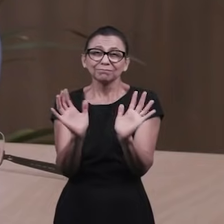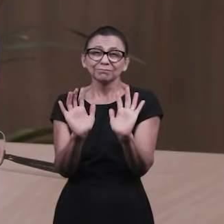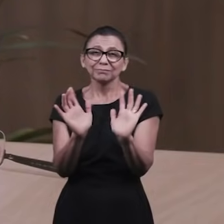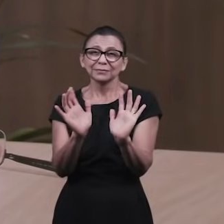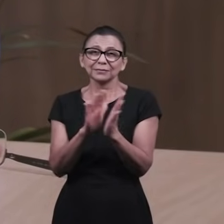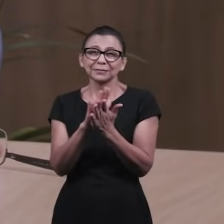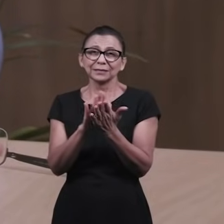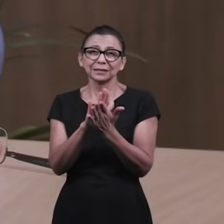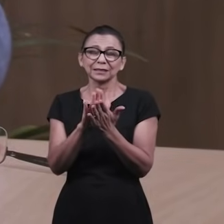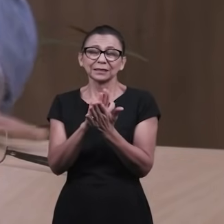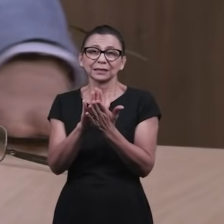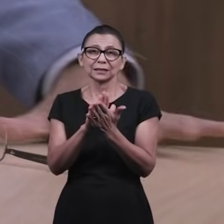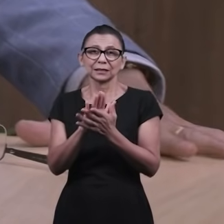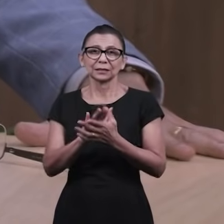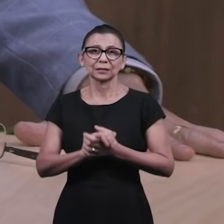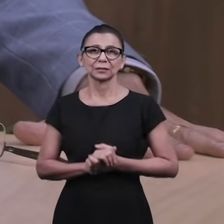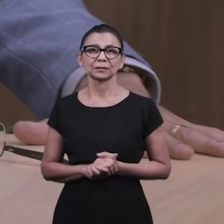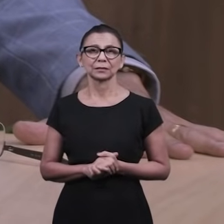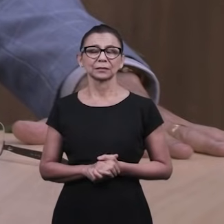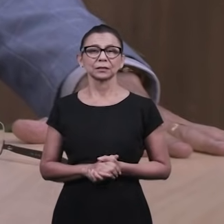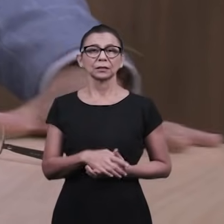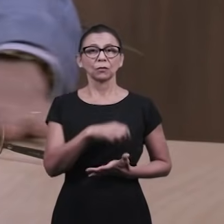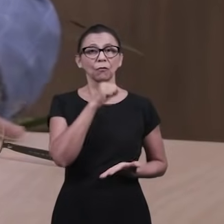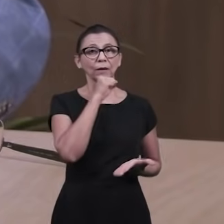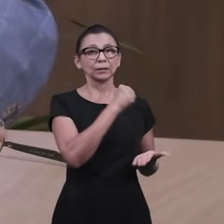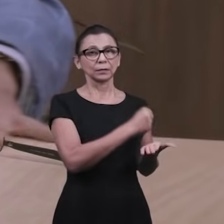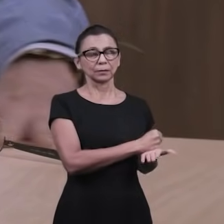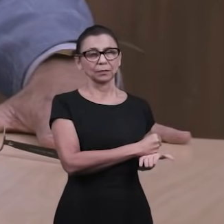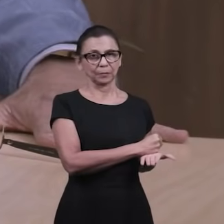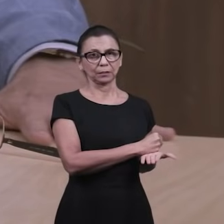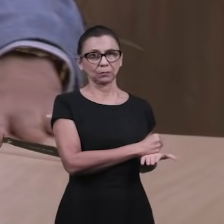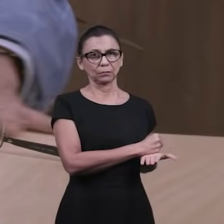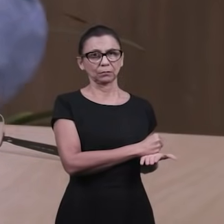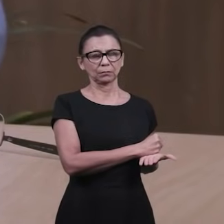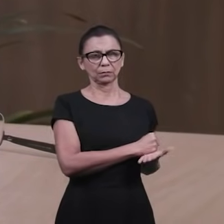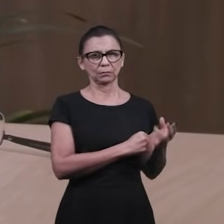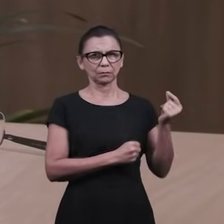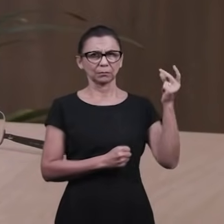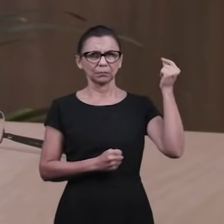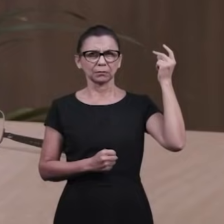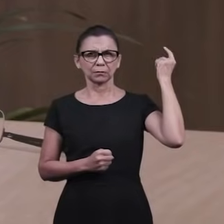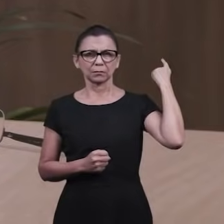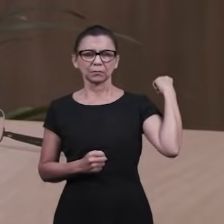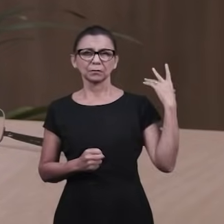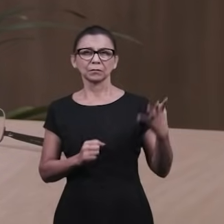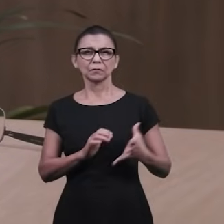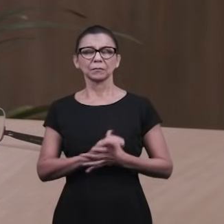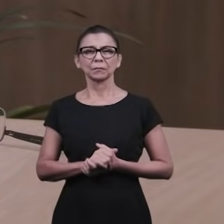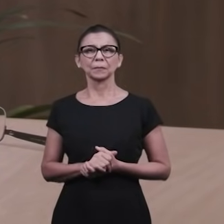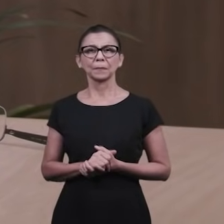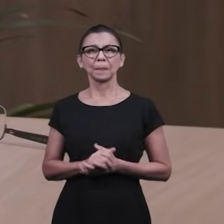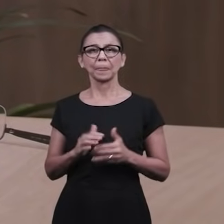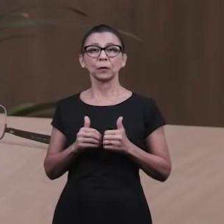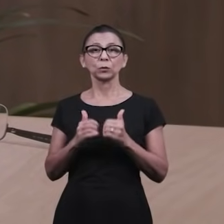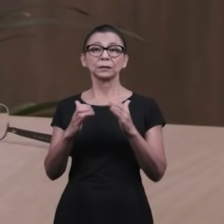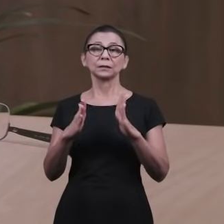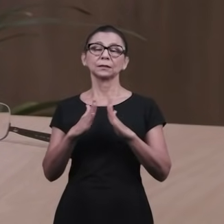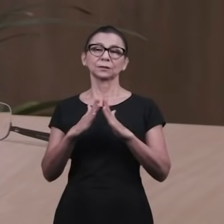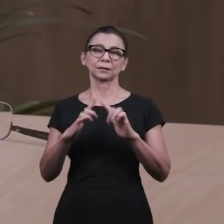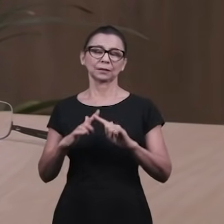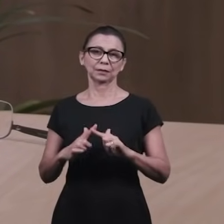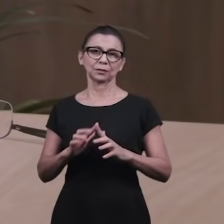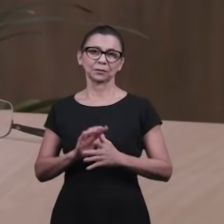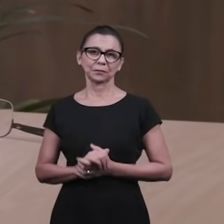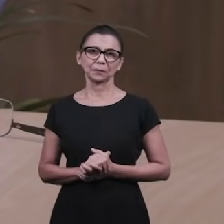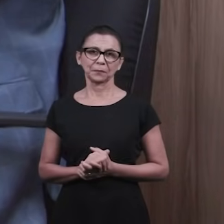existe a doutrina. O que se tem é o Velho Testamento. O conhecimento do Velho Testamento. Não tem nada. O cânon cristão não existe ainda. É o início da